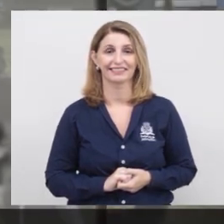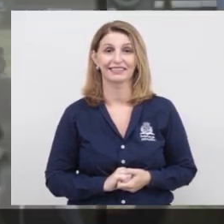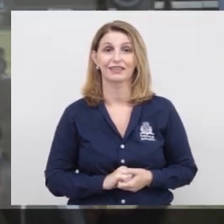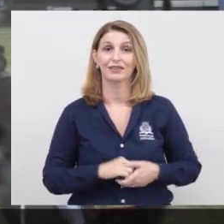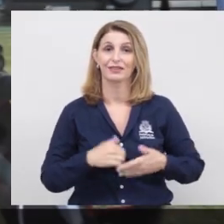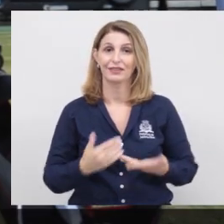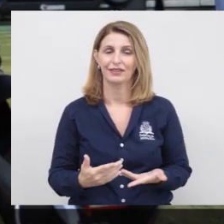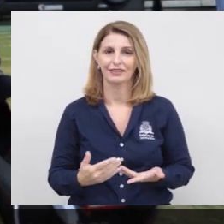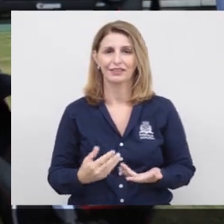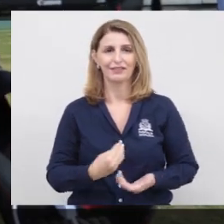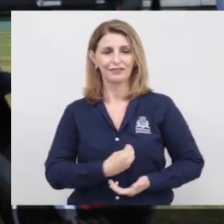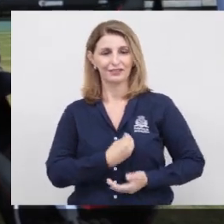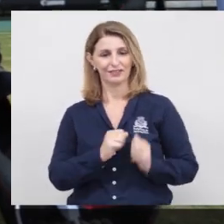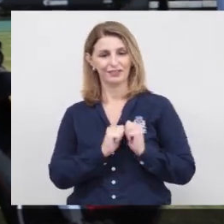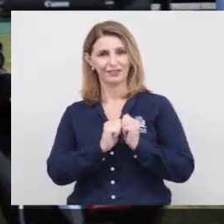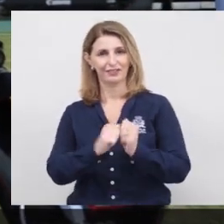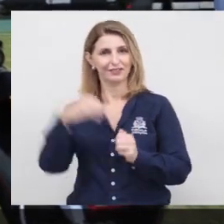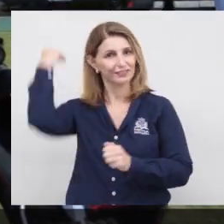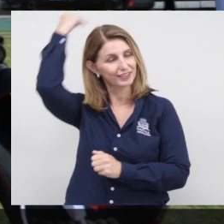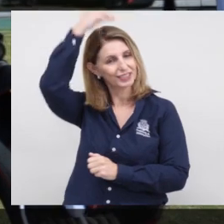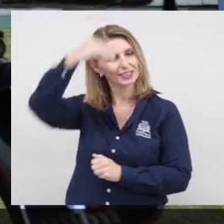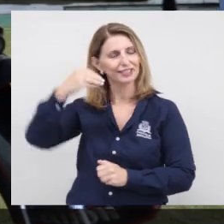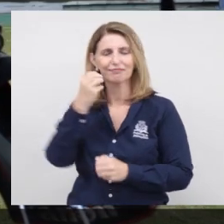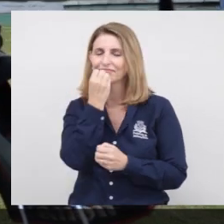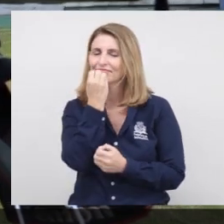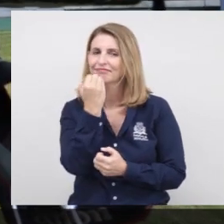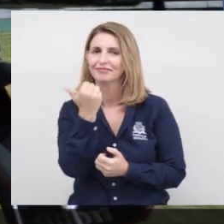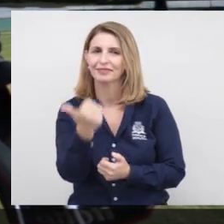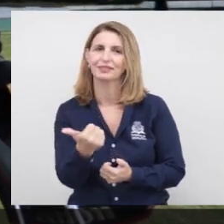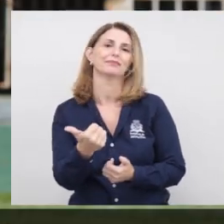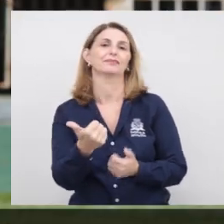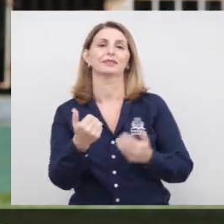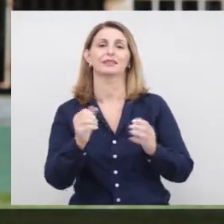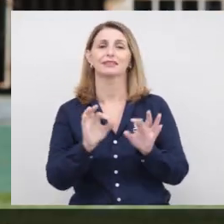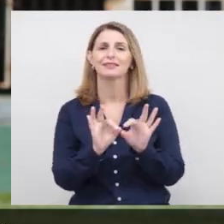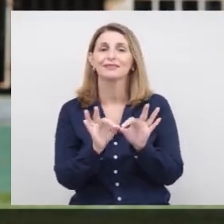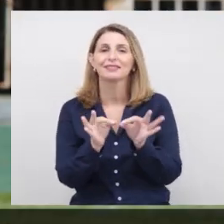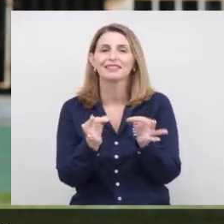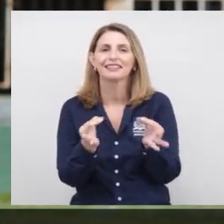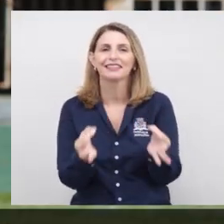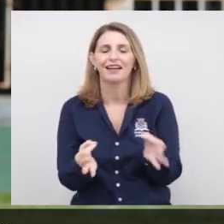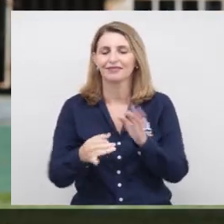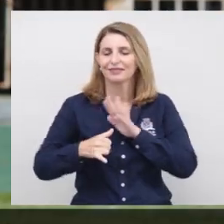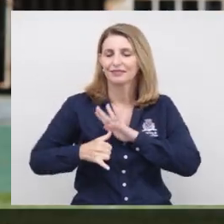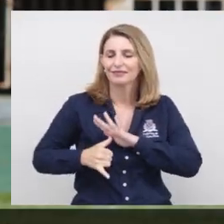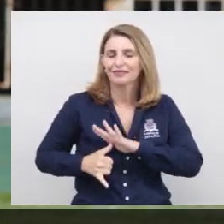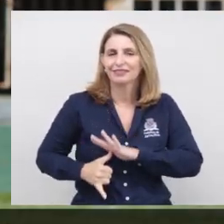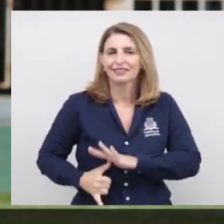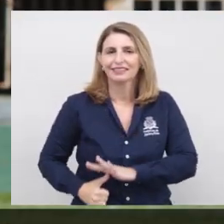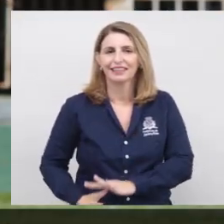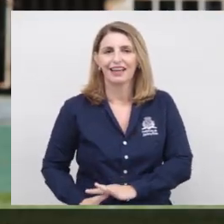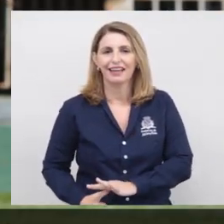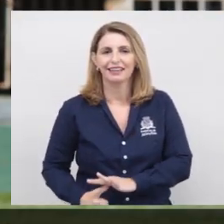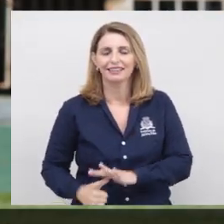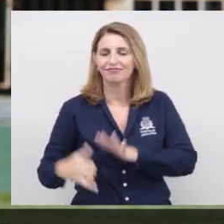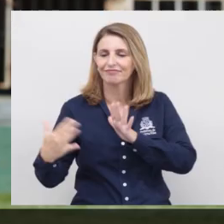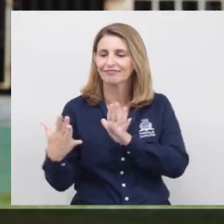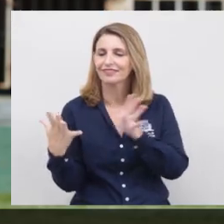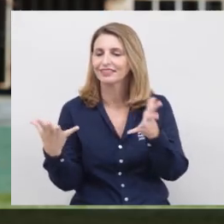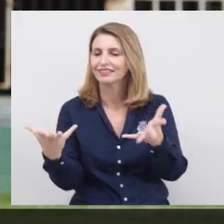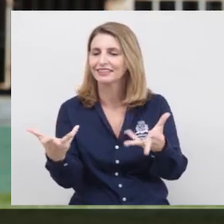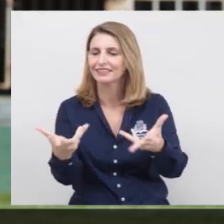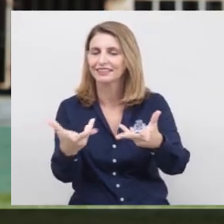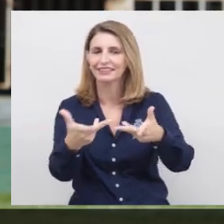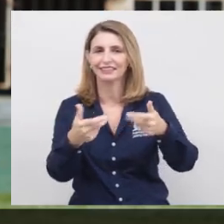olha conviver com o nardela é um privilégio a sua simplicidade a sua humildade atraem